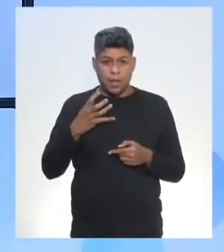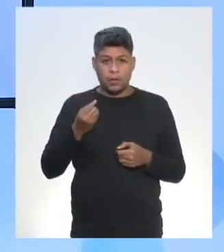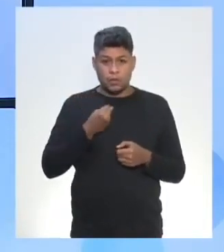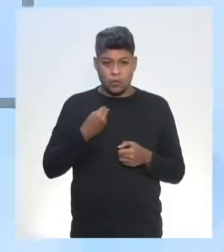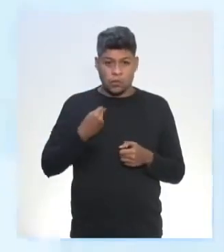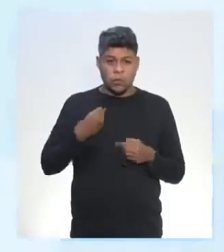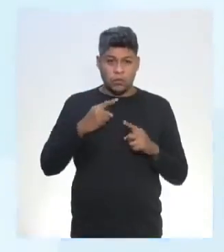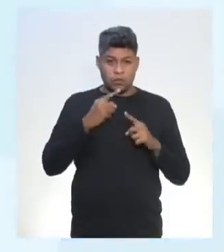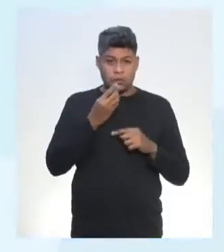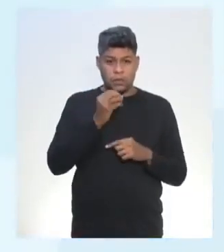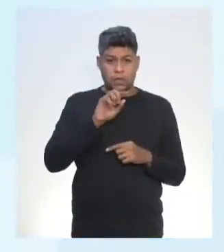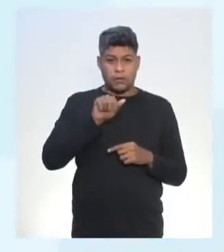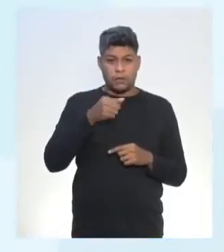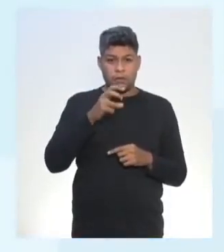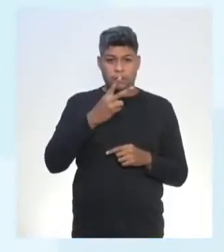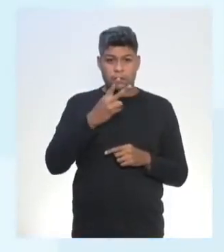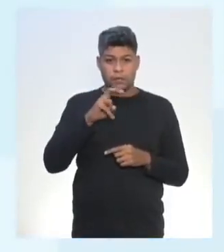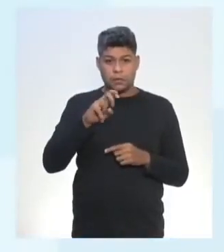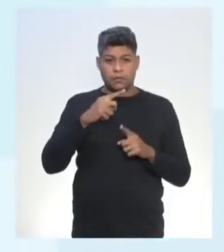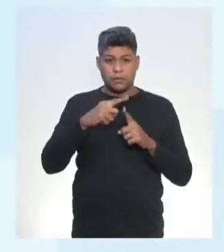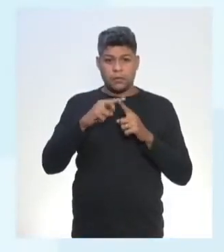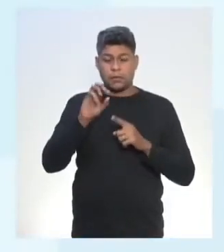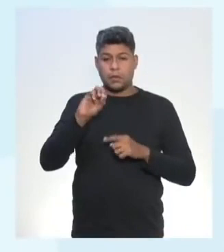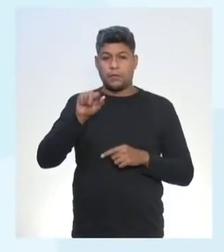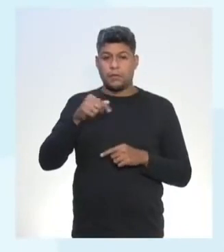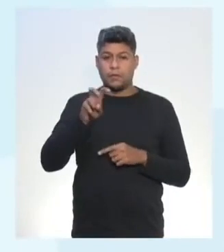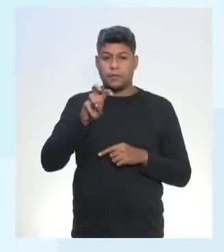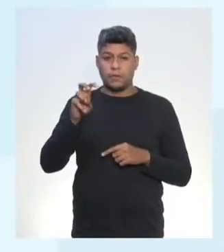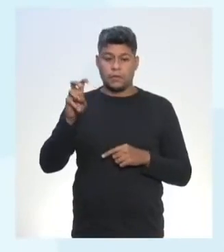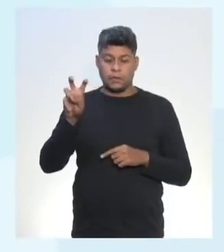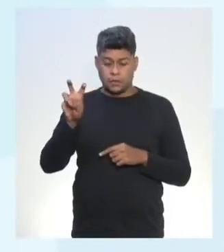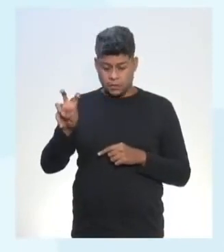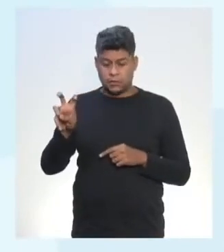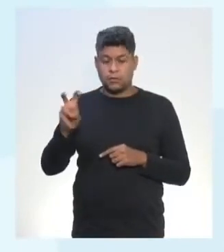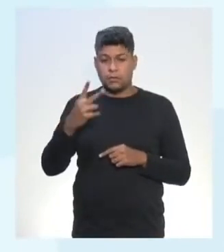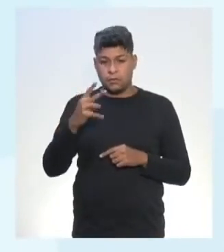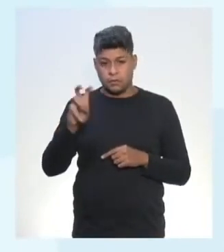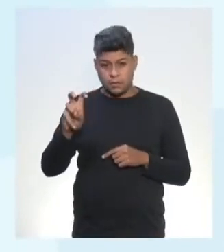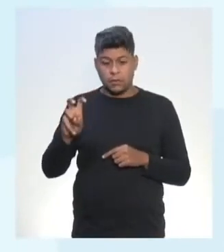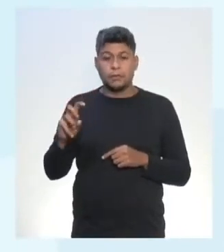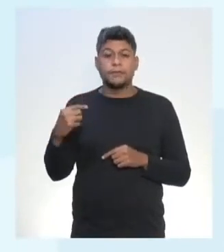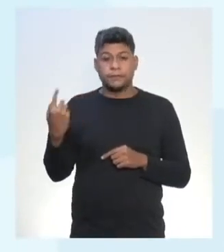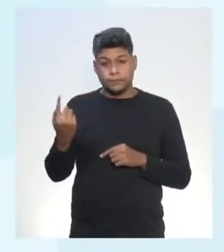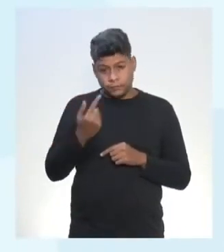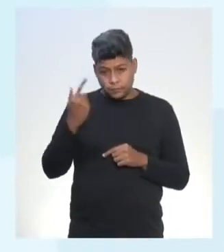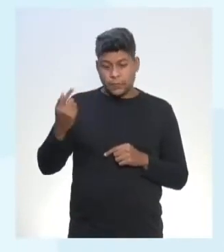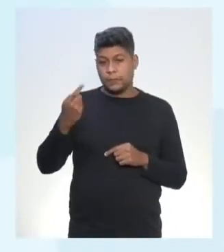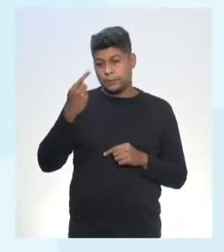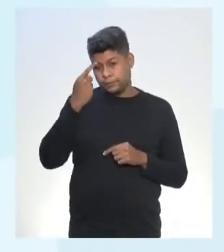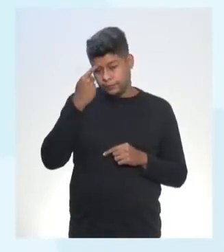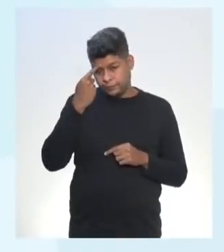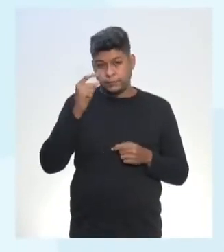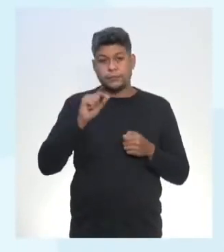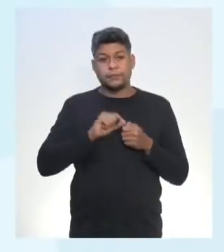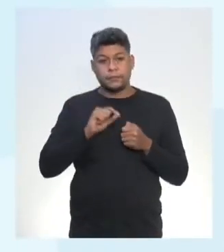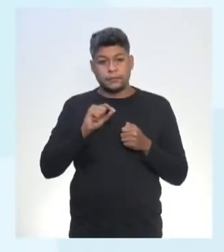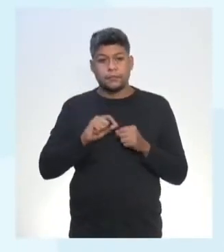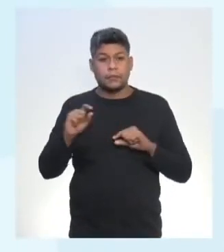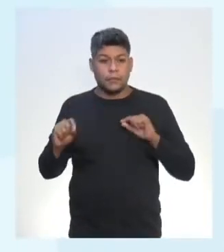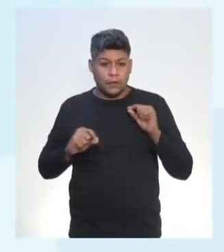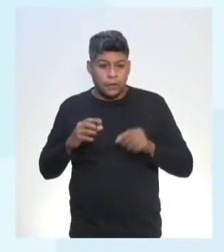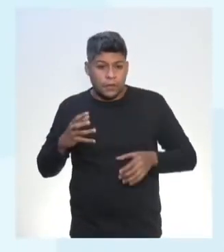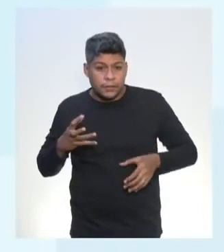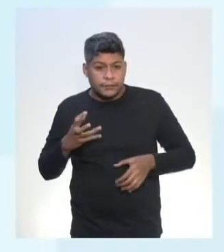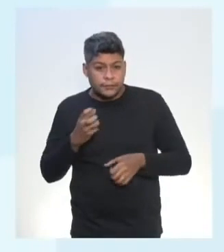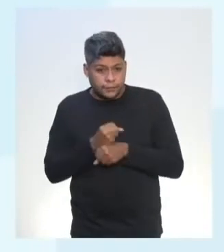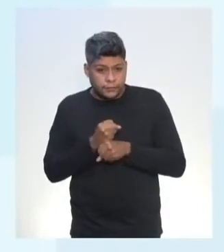mesmo. 0,25 vezes 0,25. E só para a gente ter desencargo de consciência, eu vou fazer aqui essa